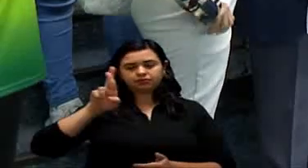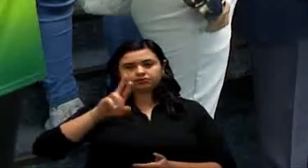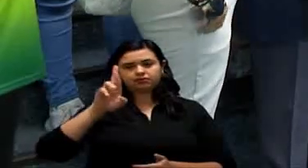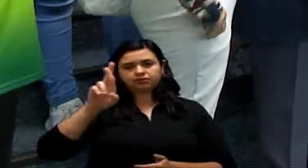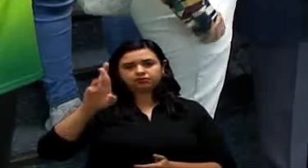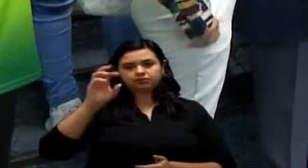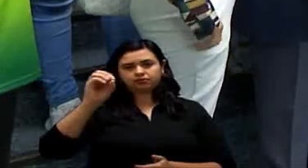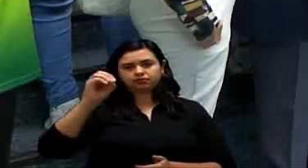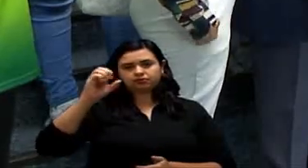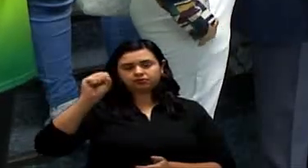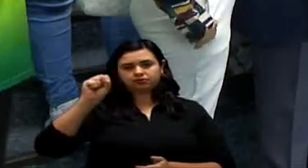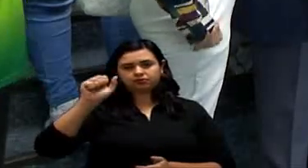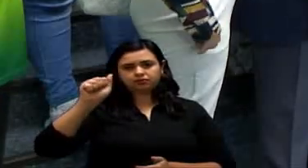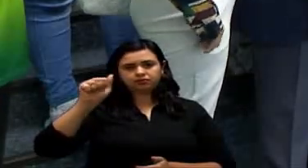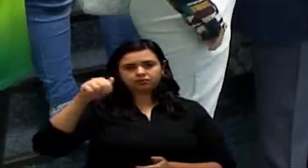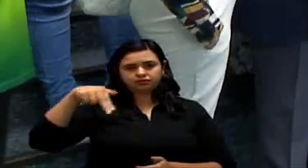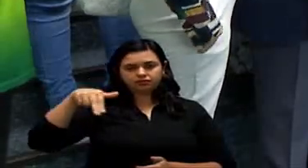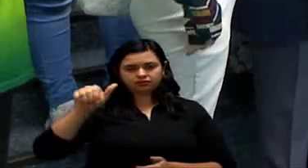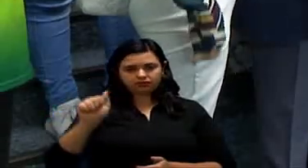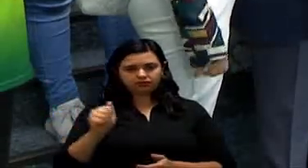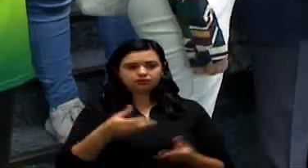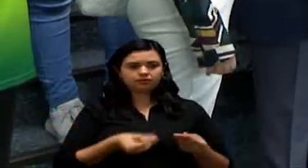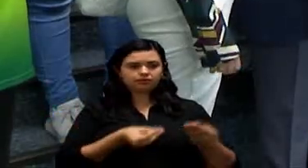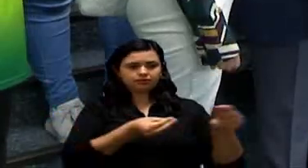mãos do vereador Silvano Júnior